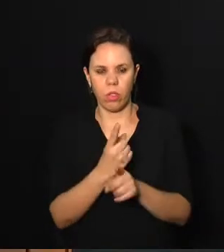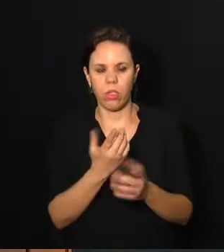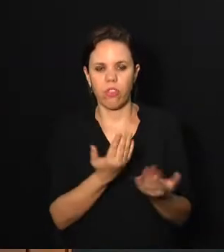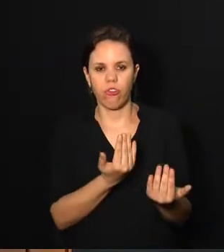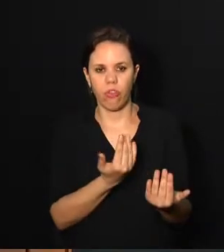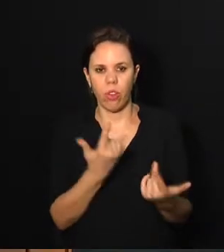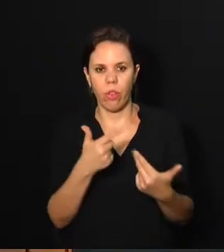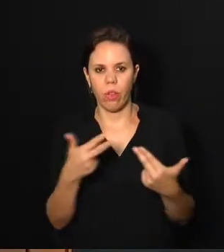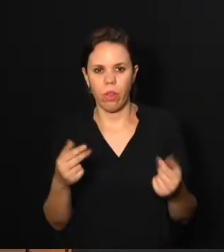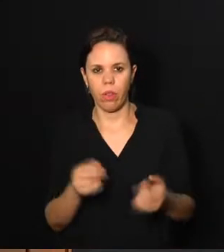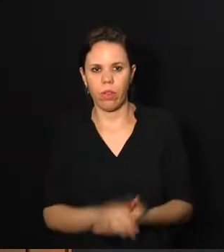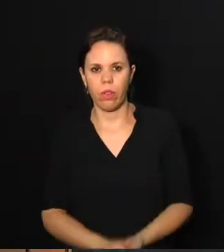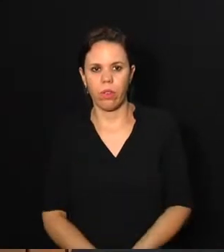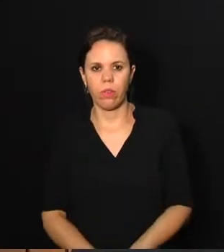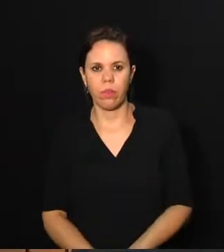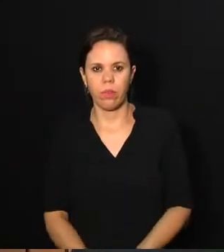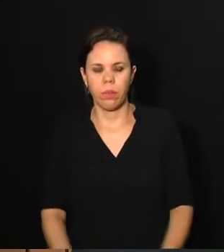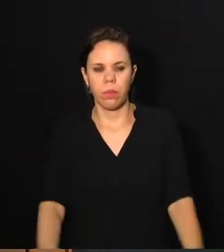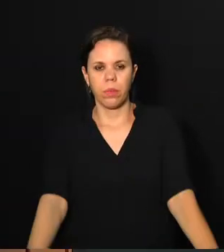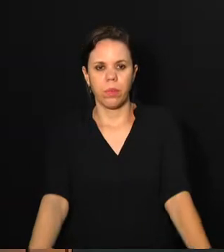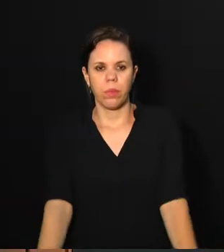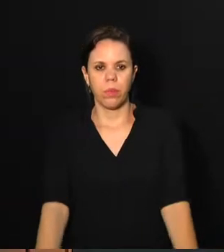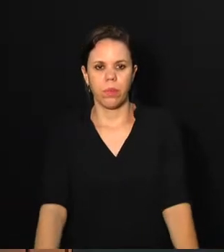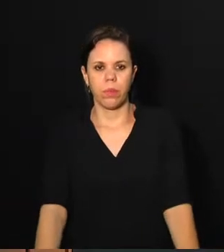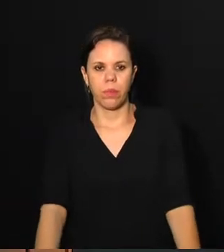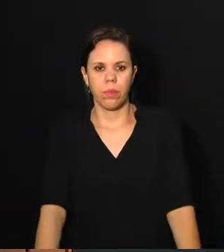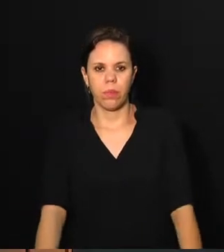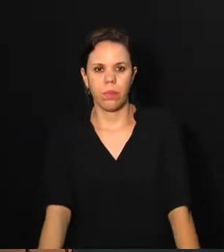outras atividades.